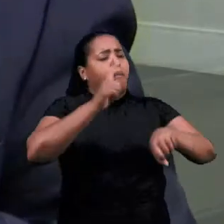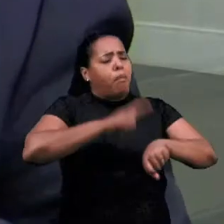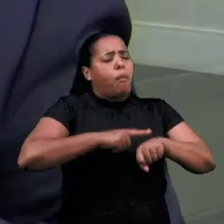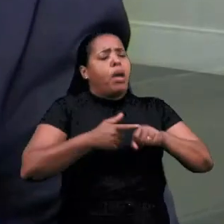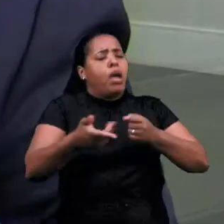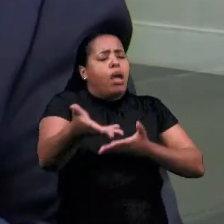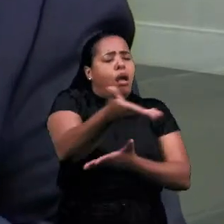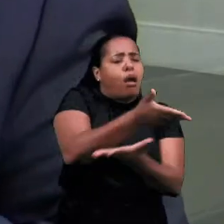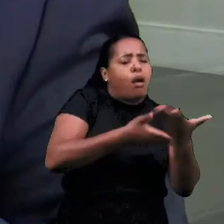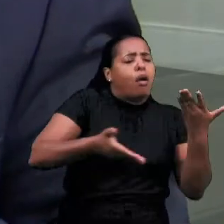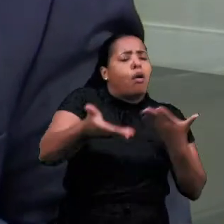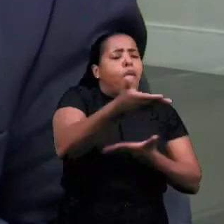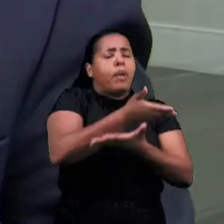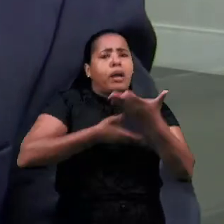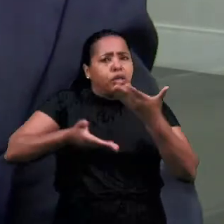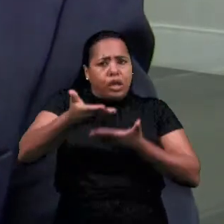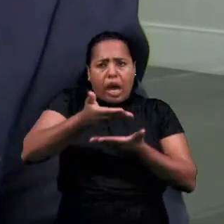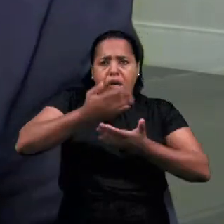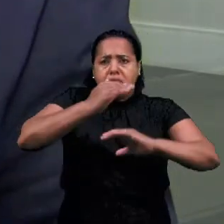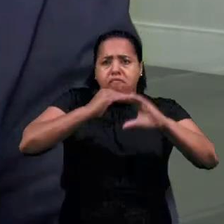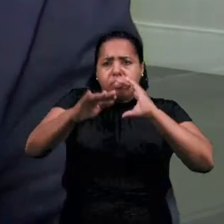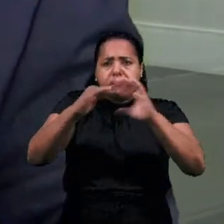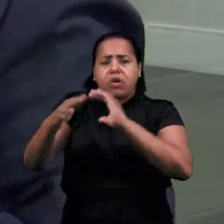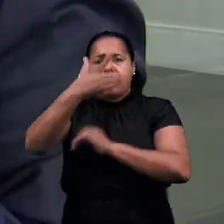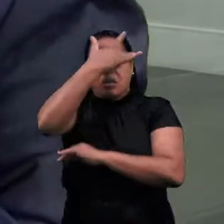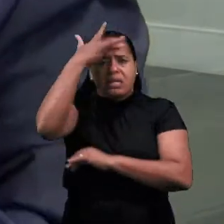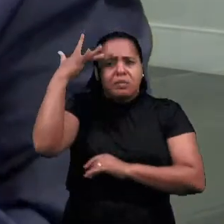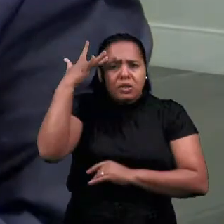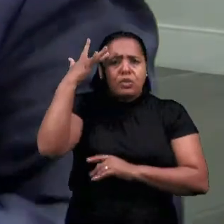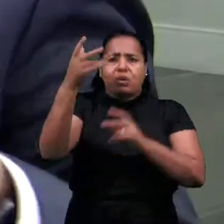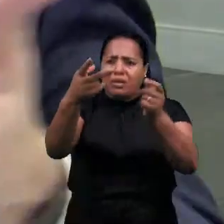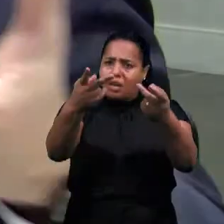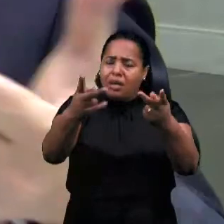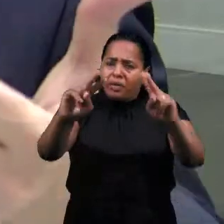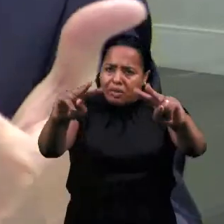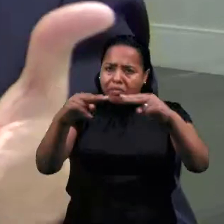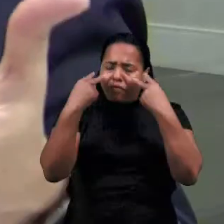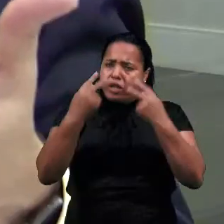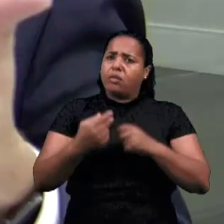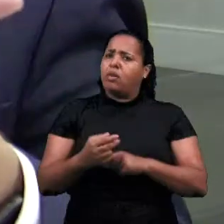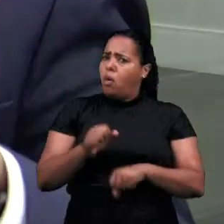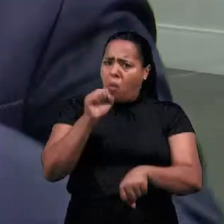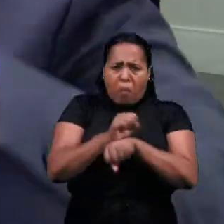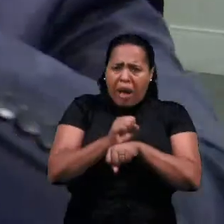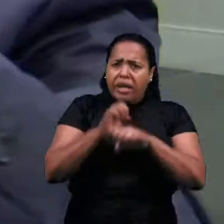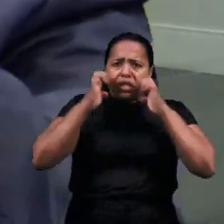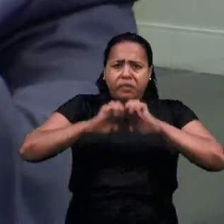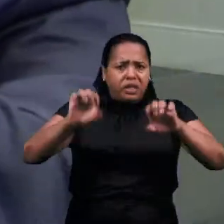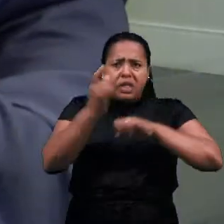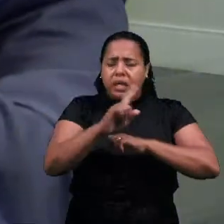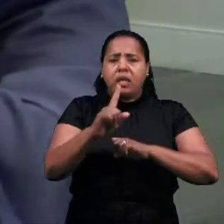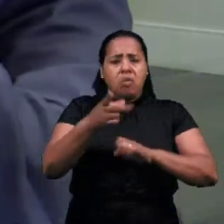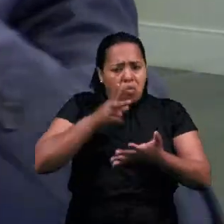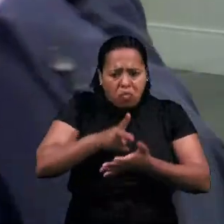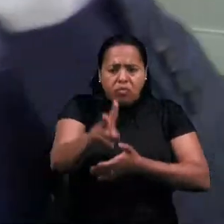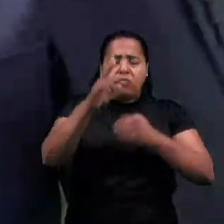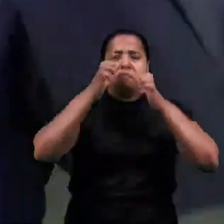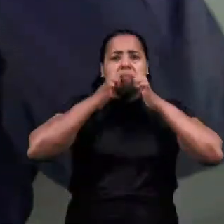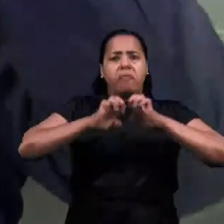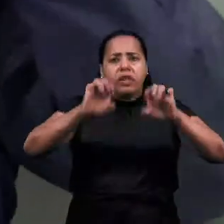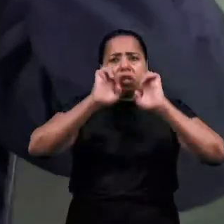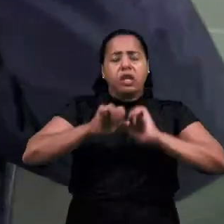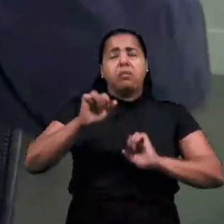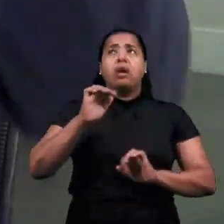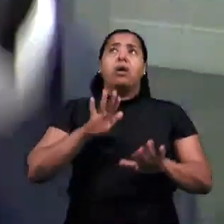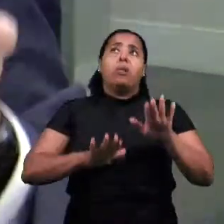compartilhar com os nossos ouvintes, não deixe de evangelizar, porque eu, naquela época, eu estava indo